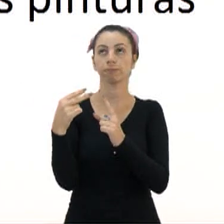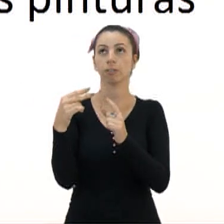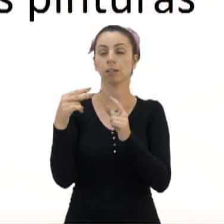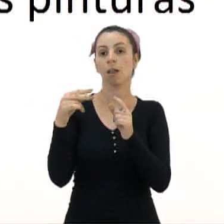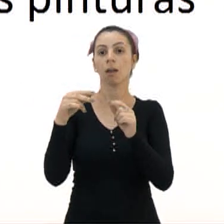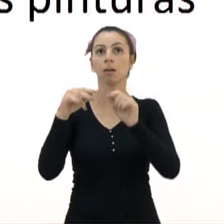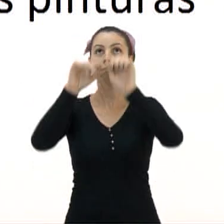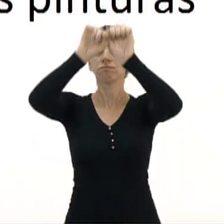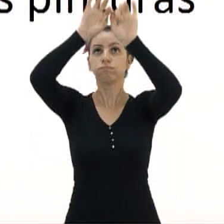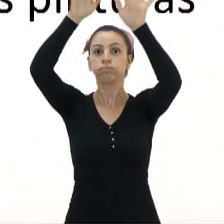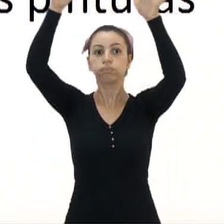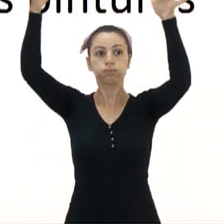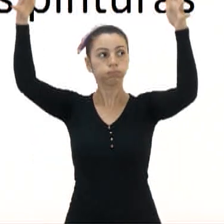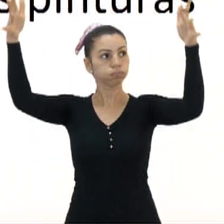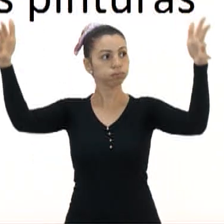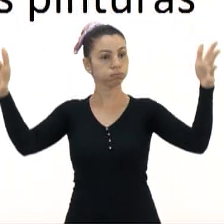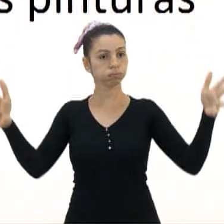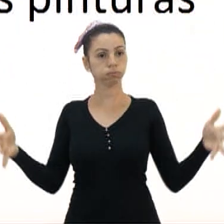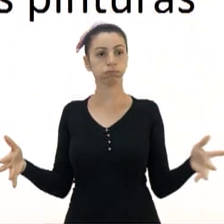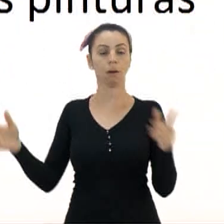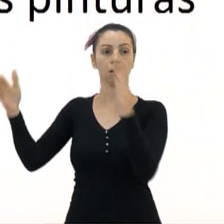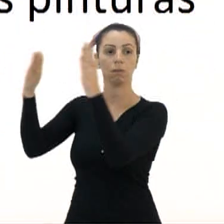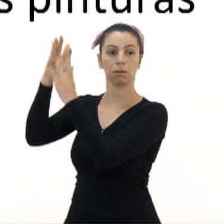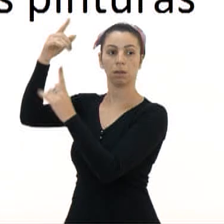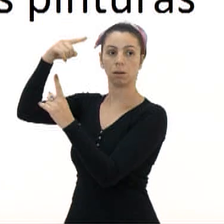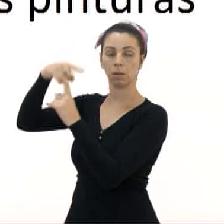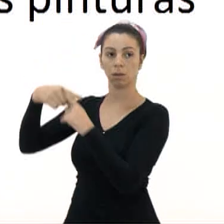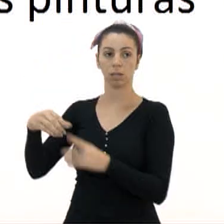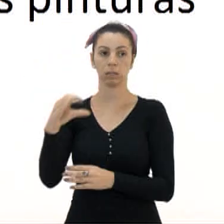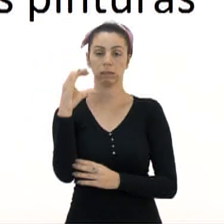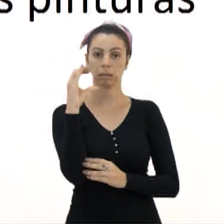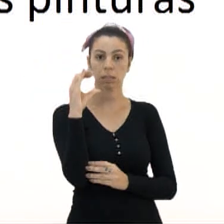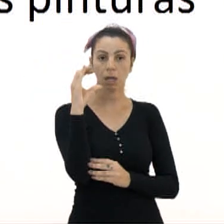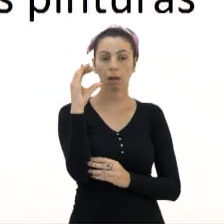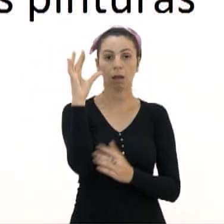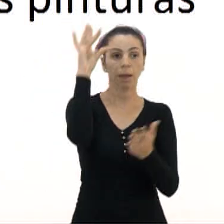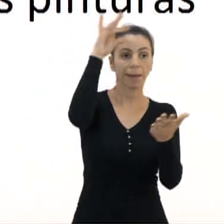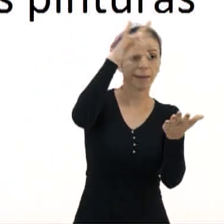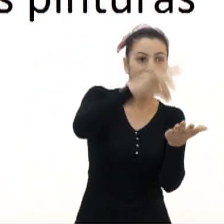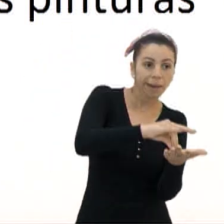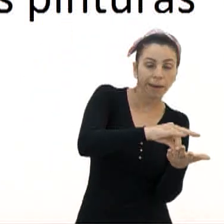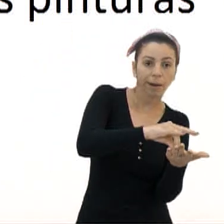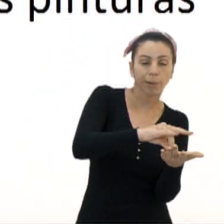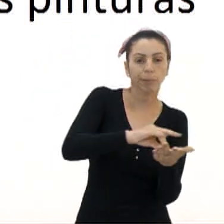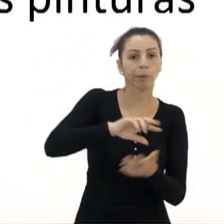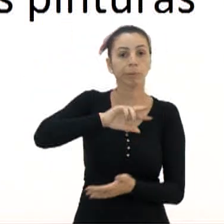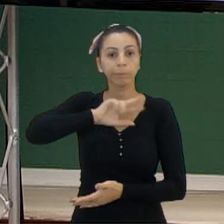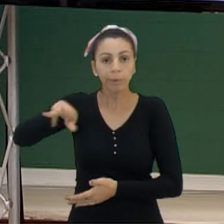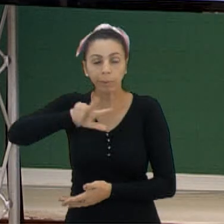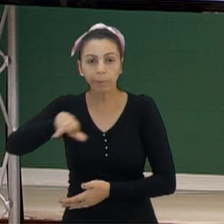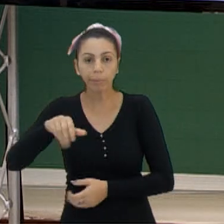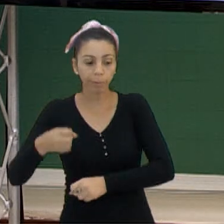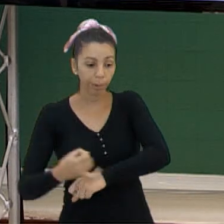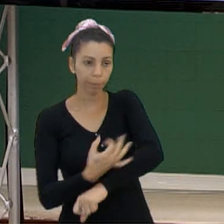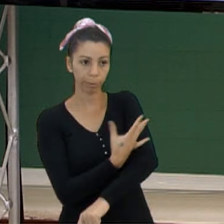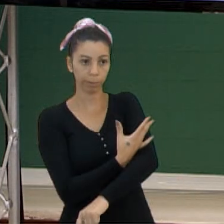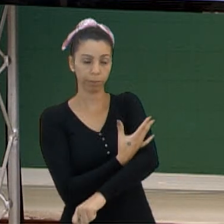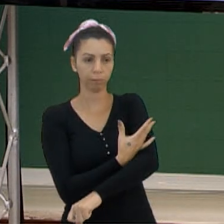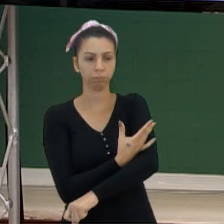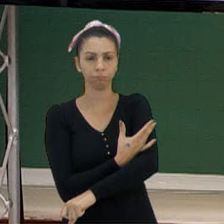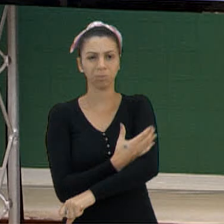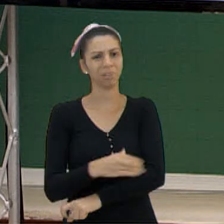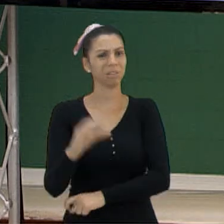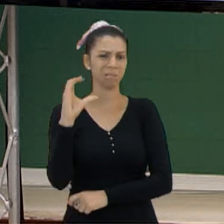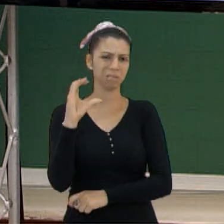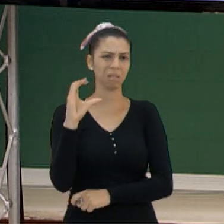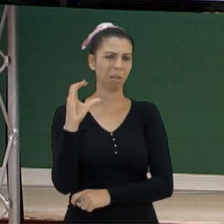das igrejas. C. Retratava o real sem o emocional. Isso aqui não é barroco, né? Nós